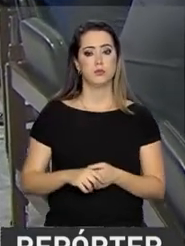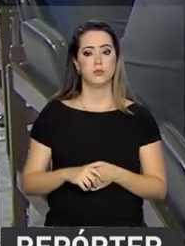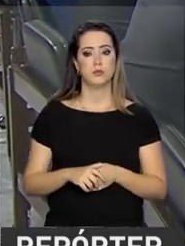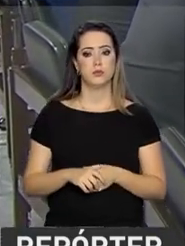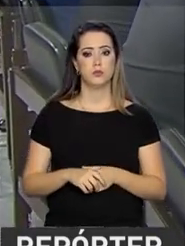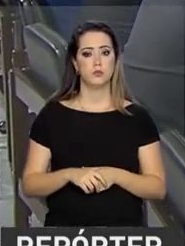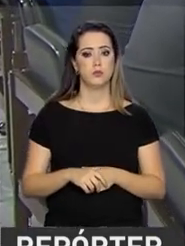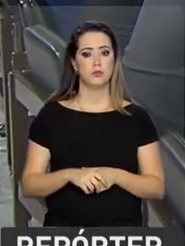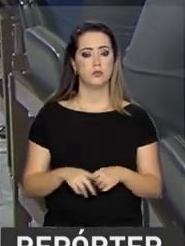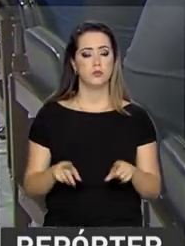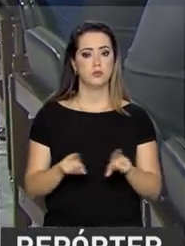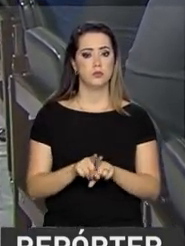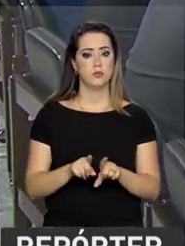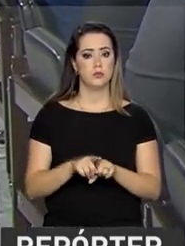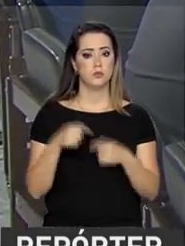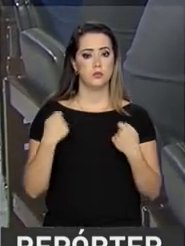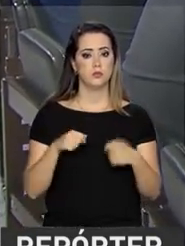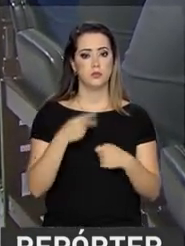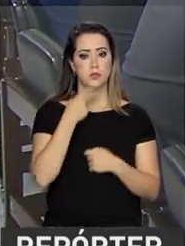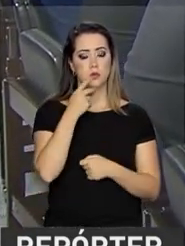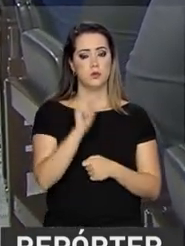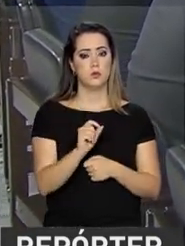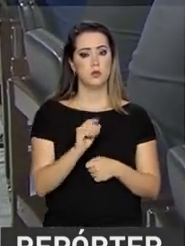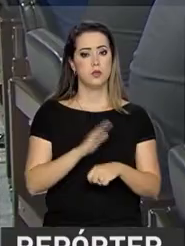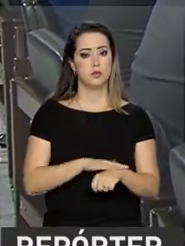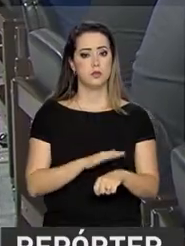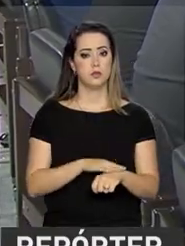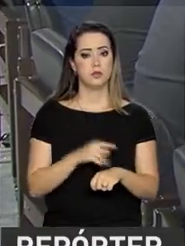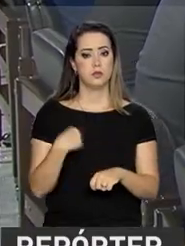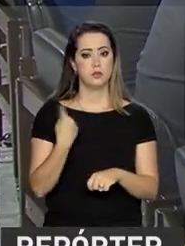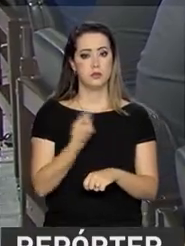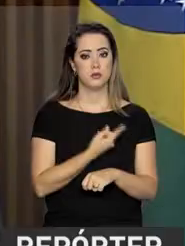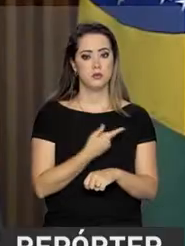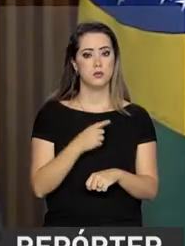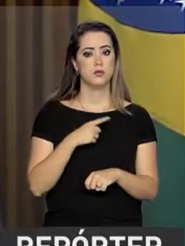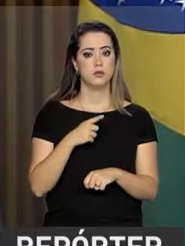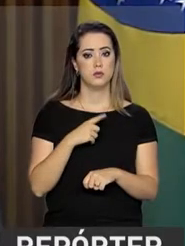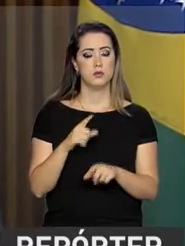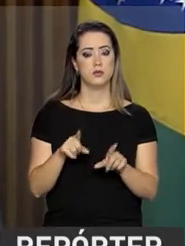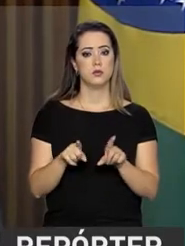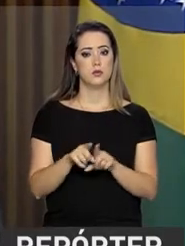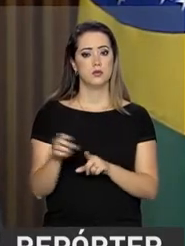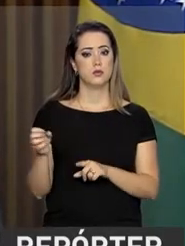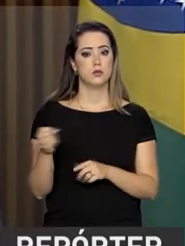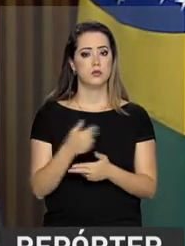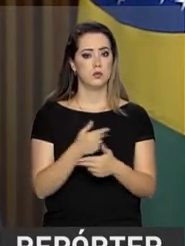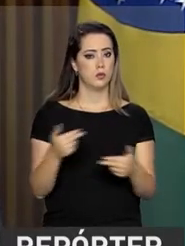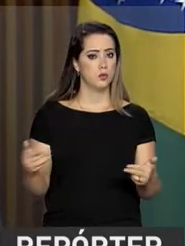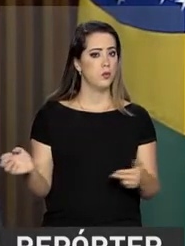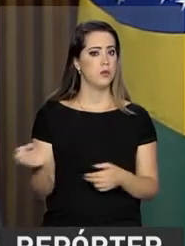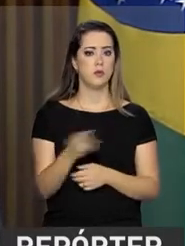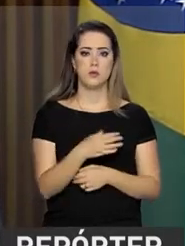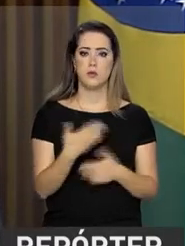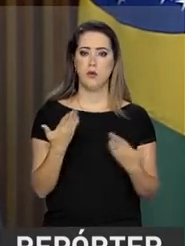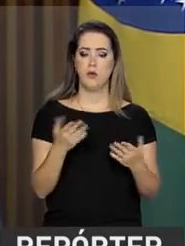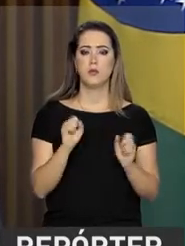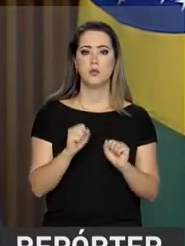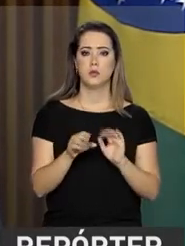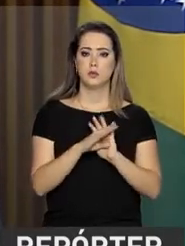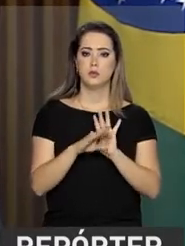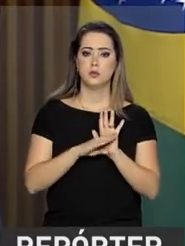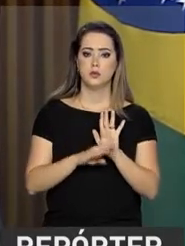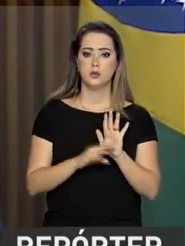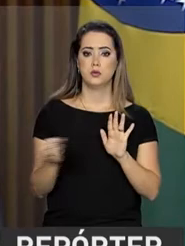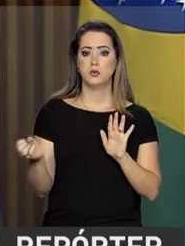dizer que também nesse período nós teremos coisas novas pode haver programas novos